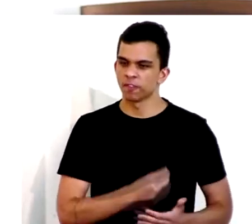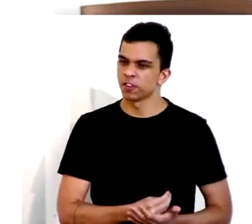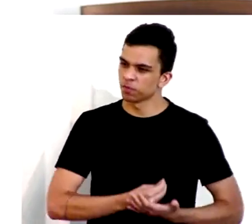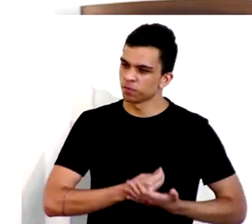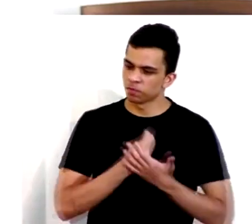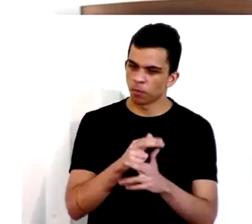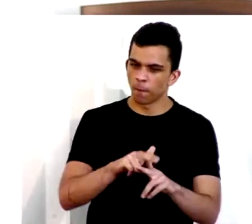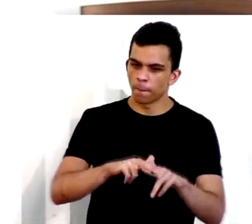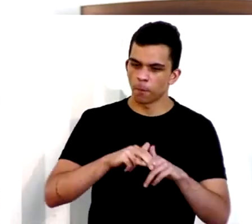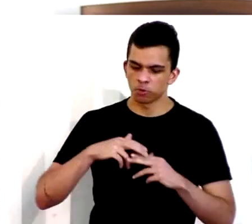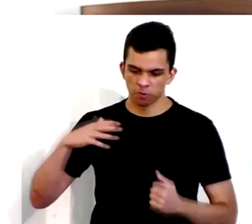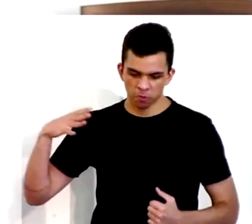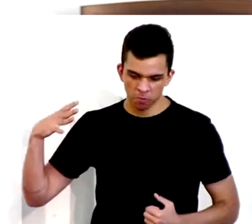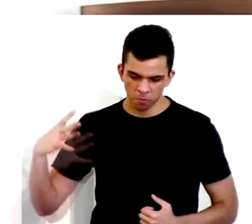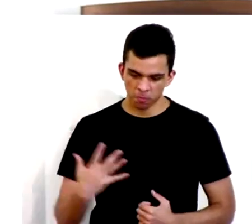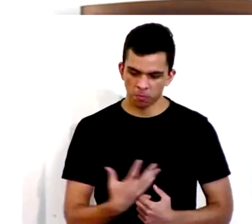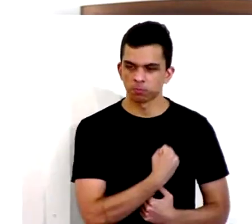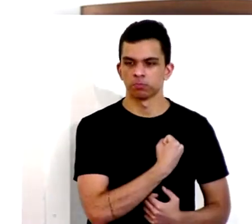muitos.